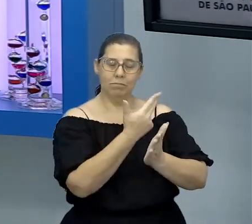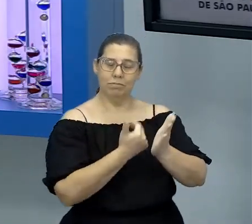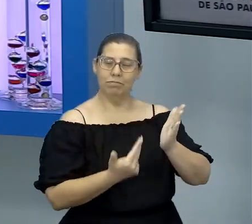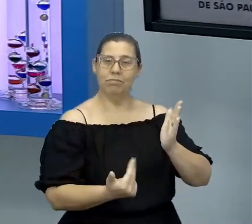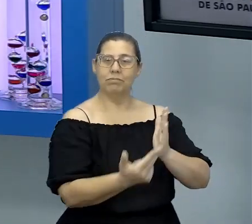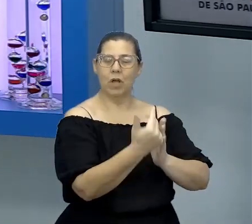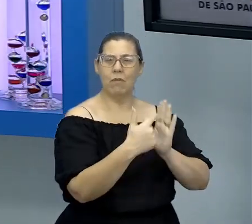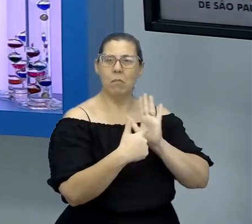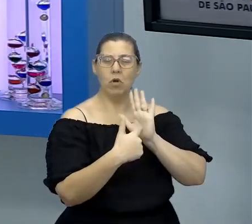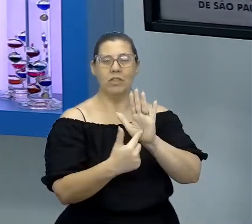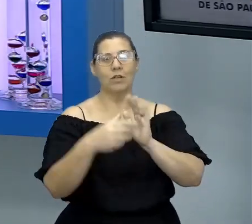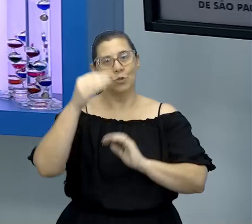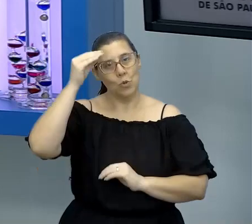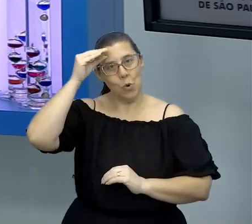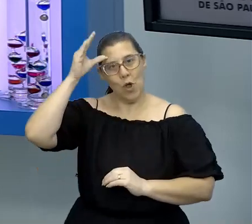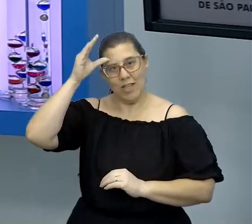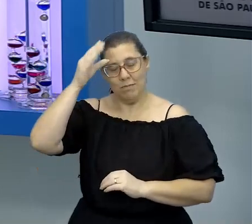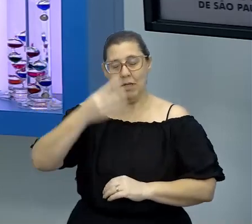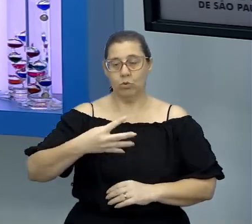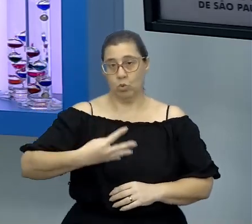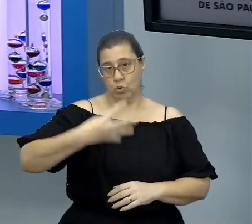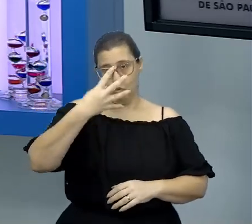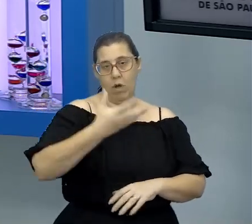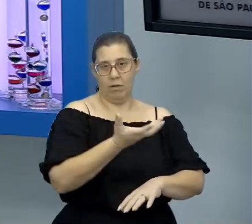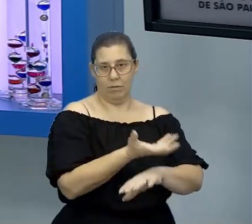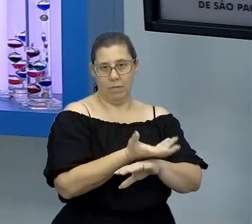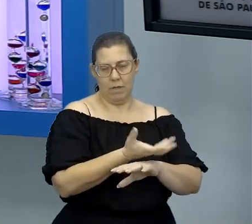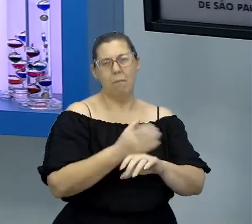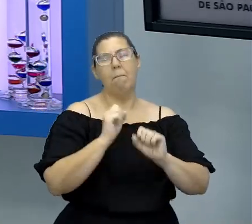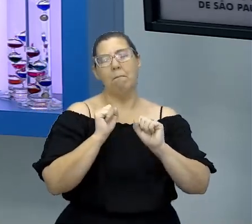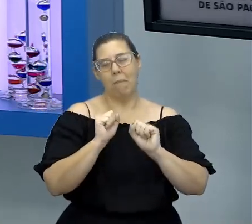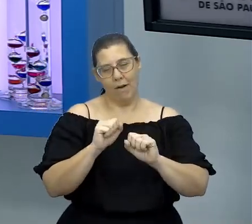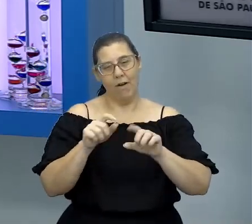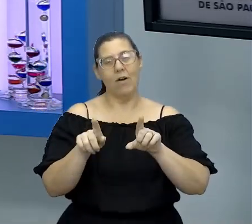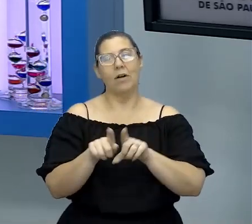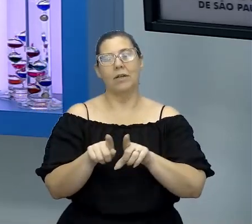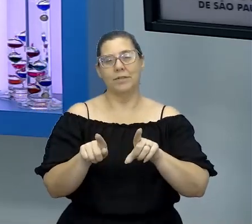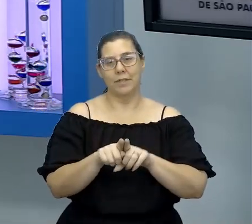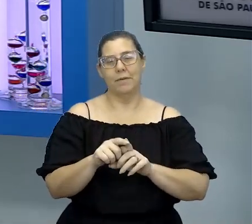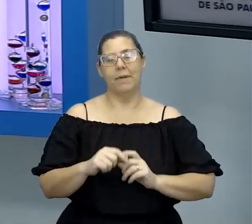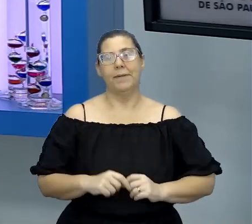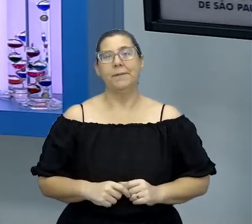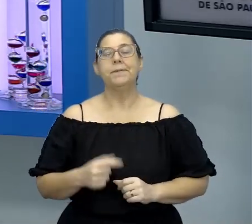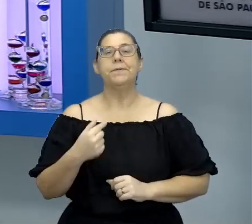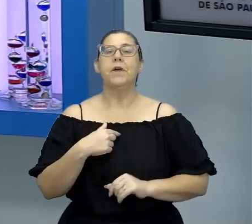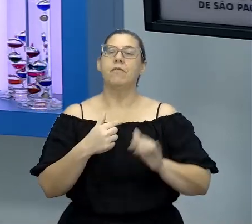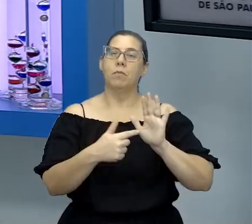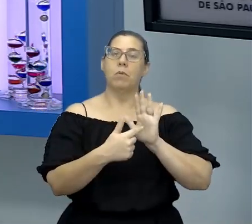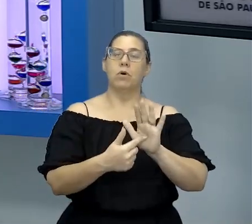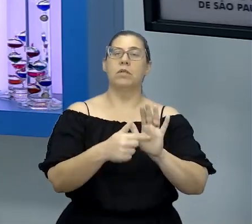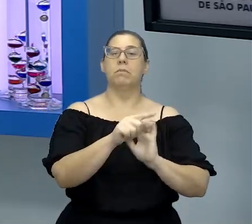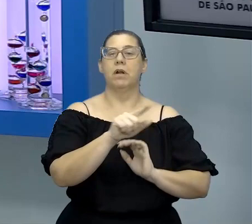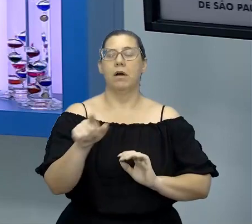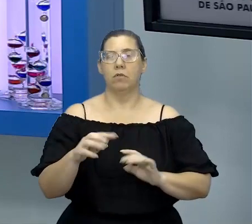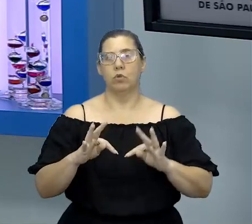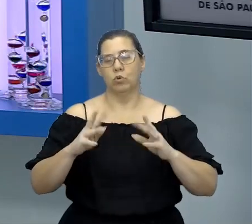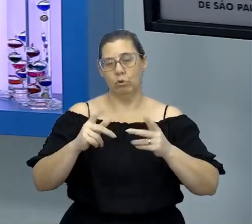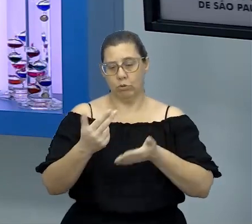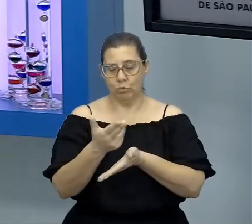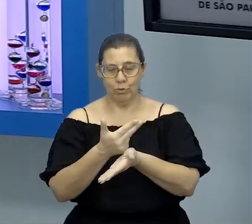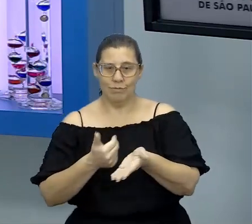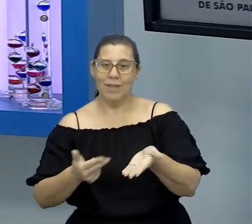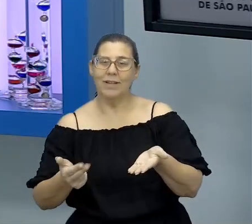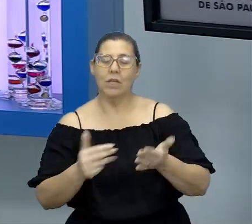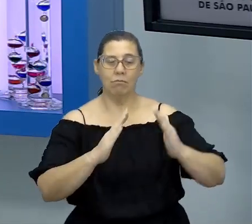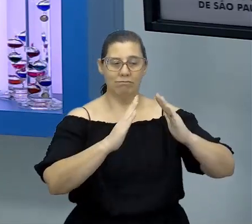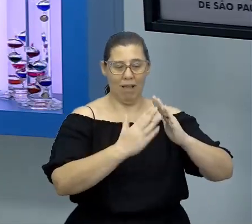os conhecimentos dos 4 componentes, também pode ser, né? Eu vou estar daqui a pouco mostrando para vocês as plantas baixas,